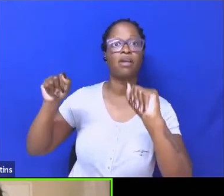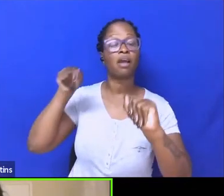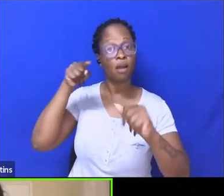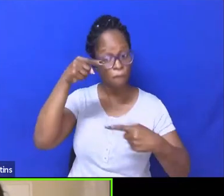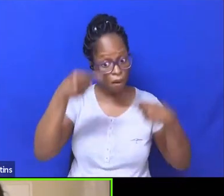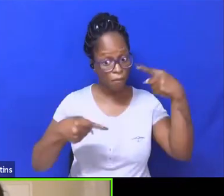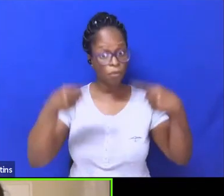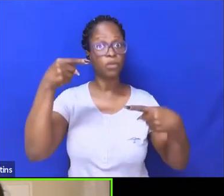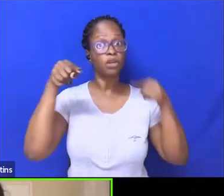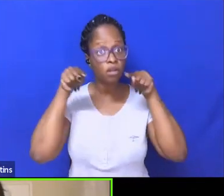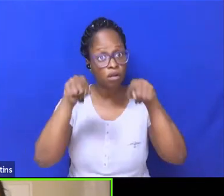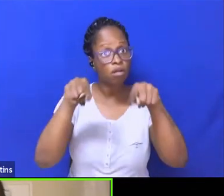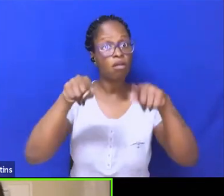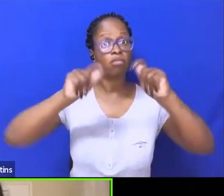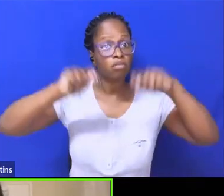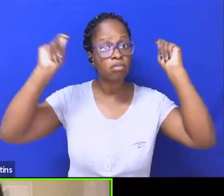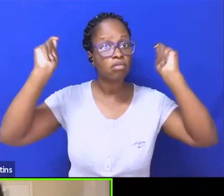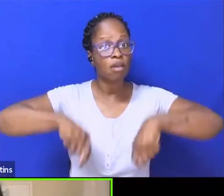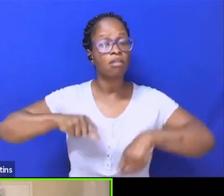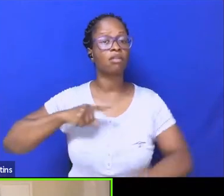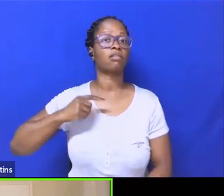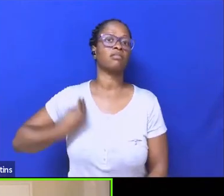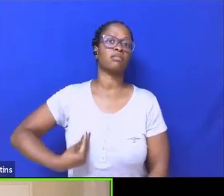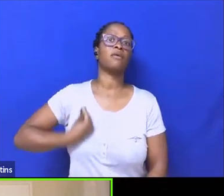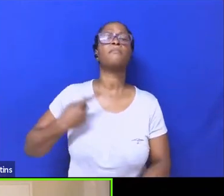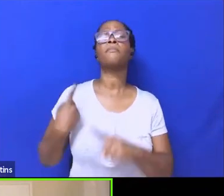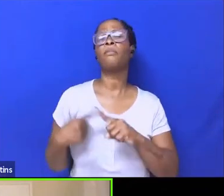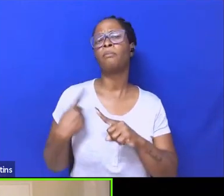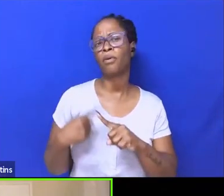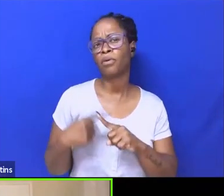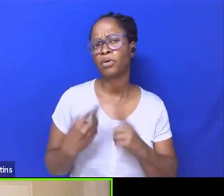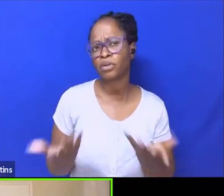existe por por a efectividade de